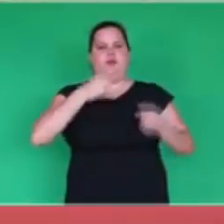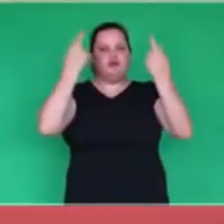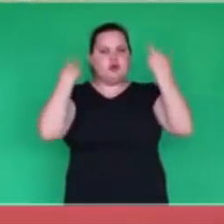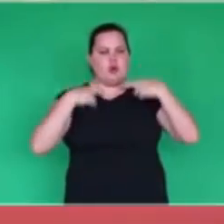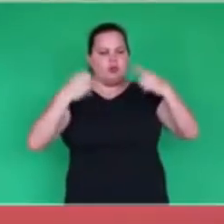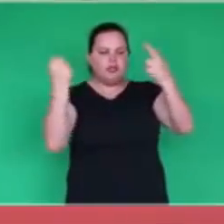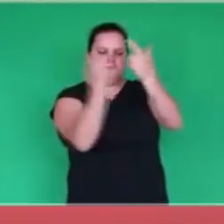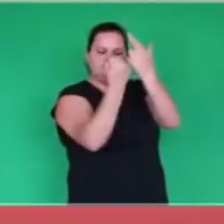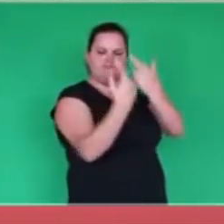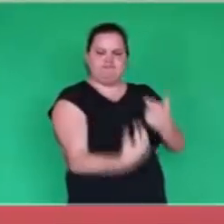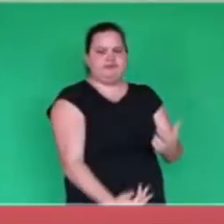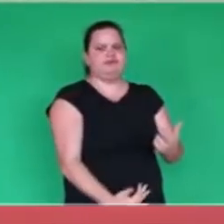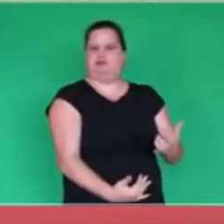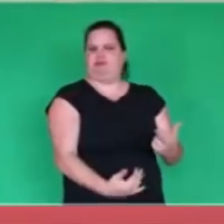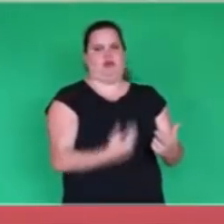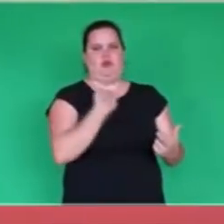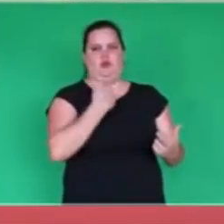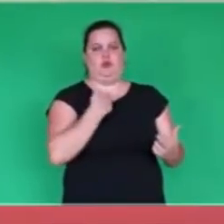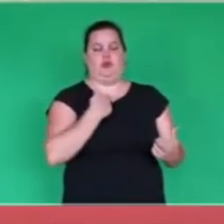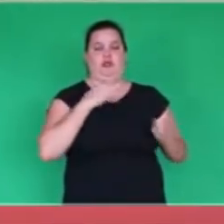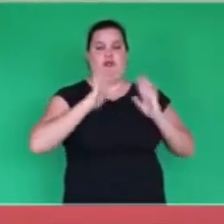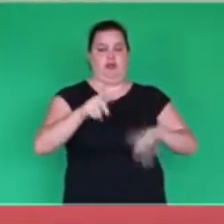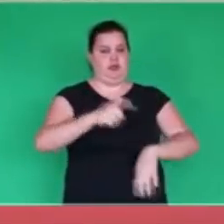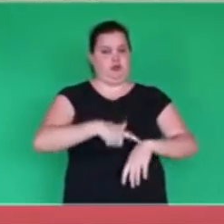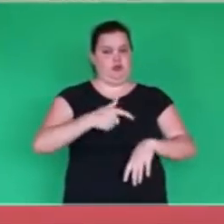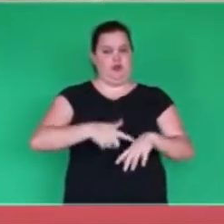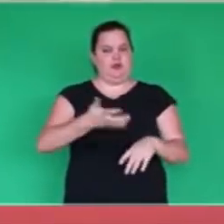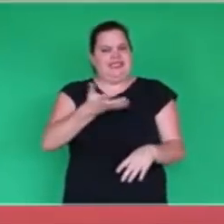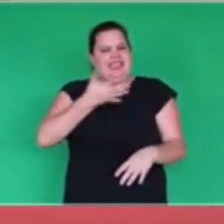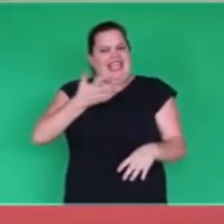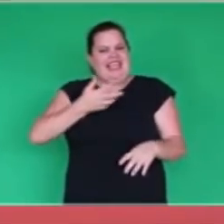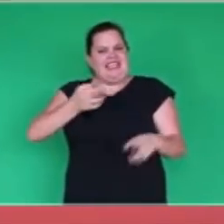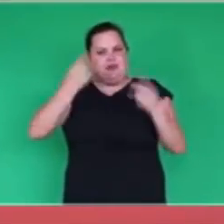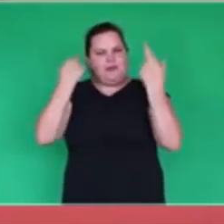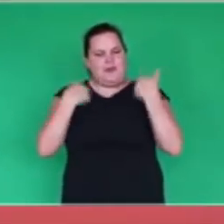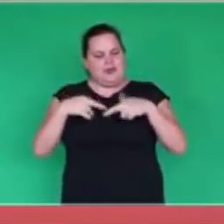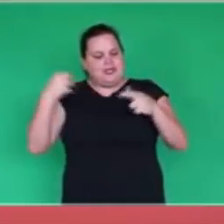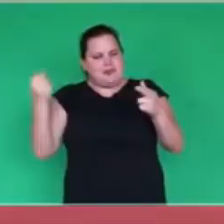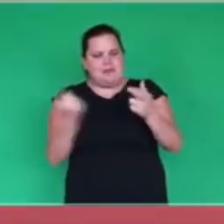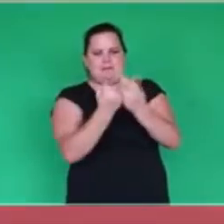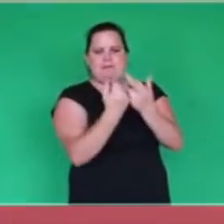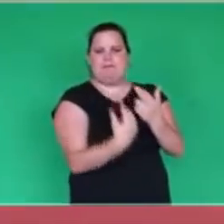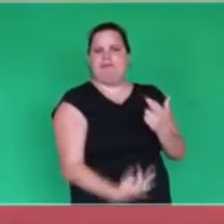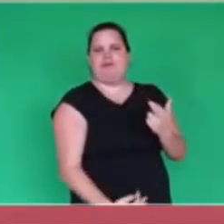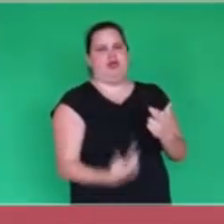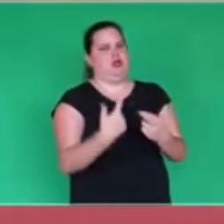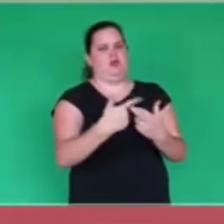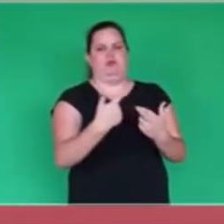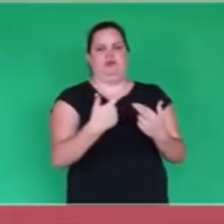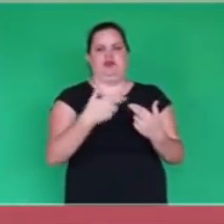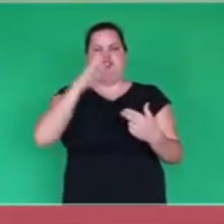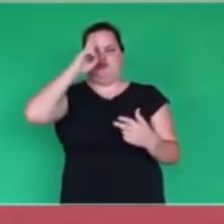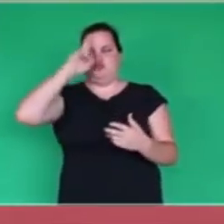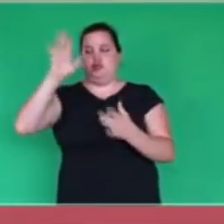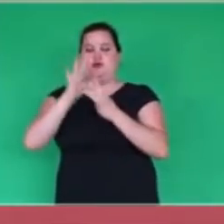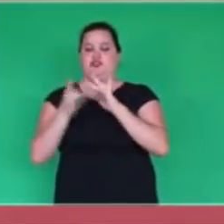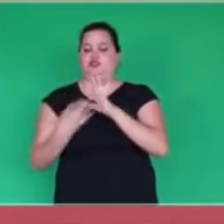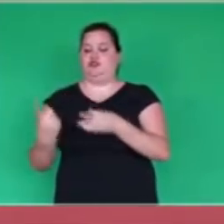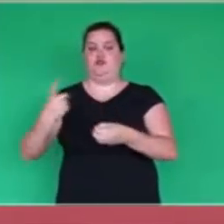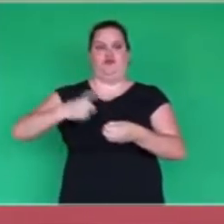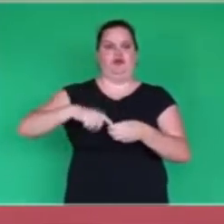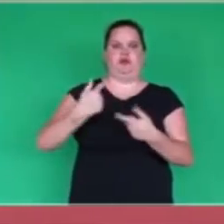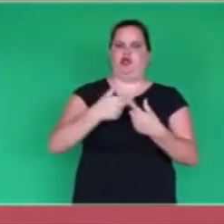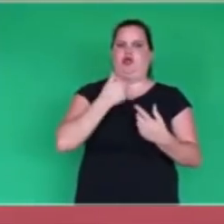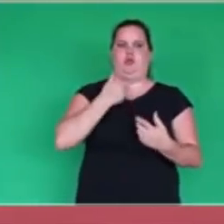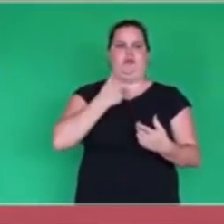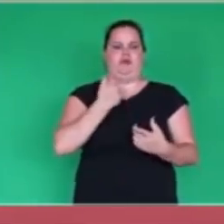Mas, quando eles quiserem sacrificar, o Messias virá, porque não vai permitir outro sacrifício a não ser